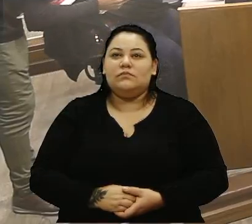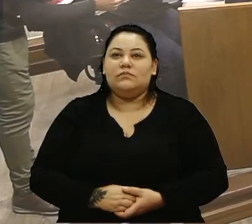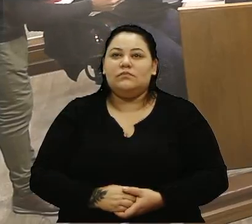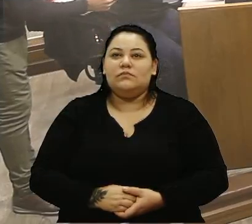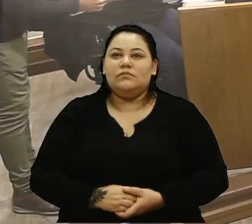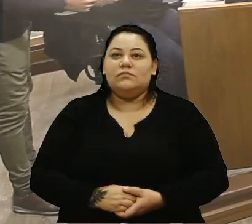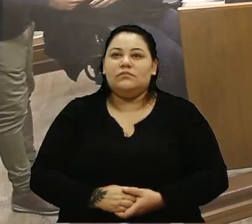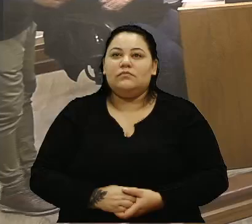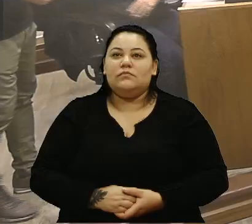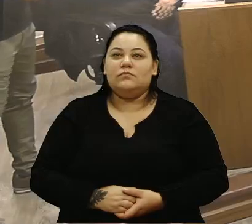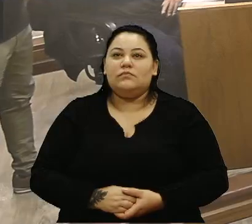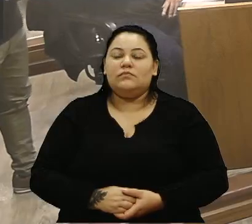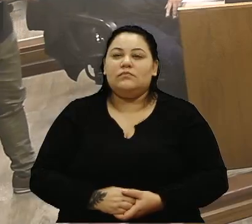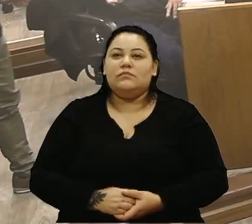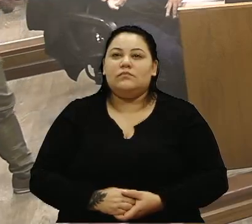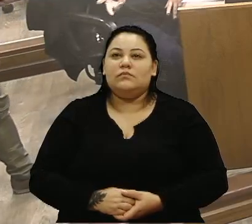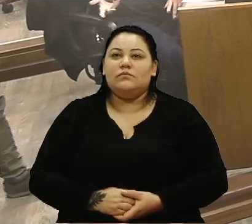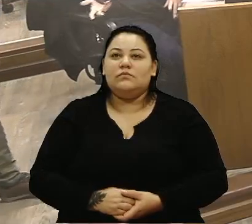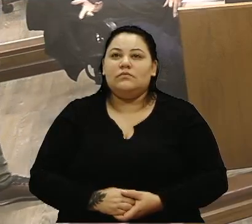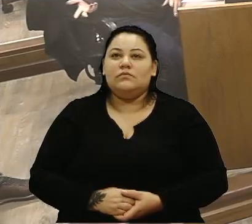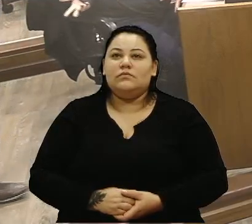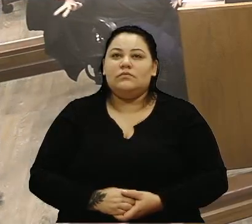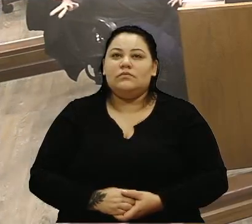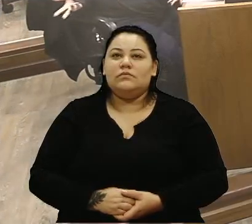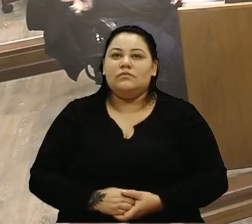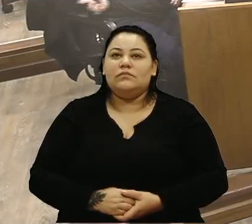Presidente, de início.